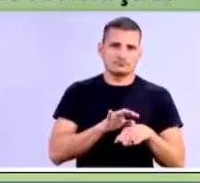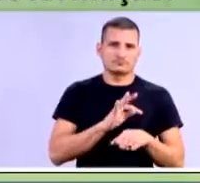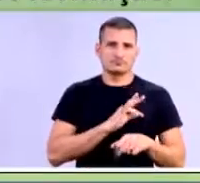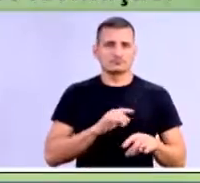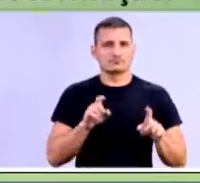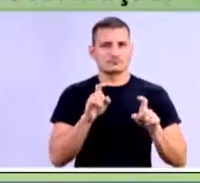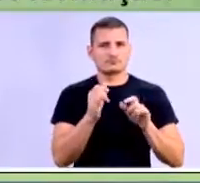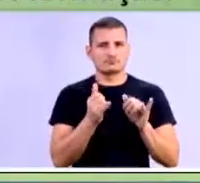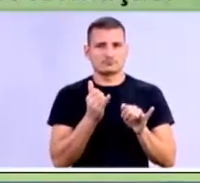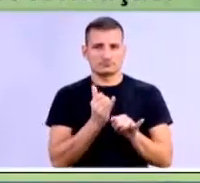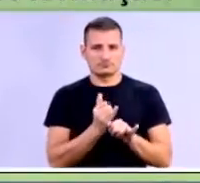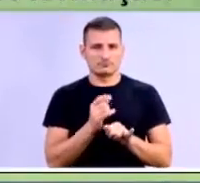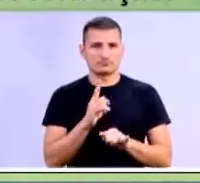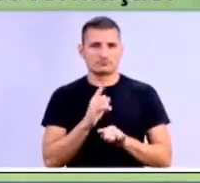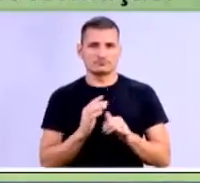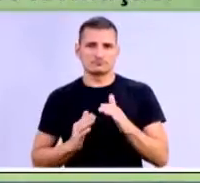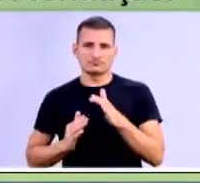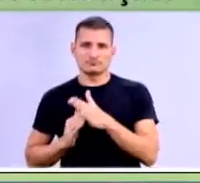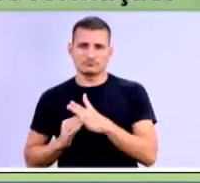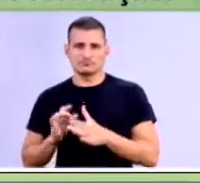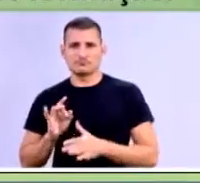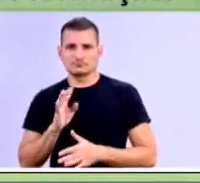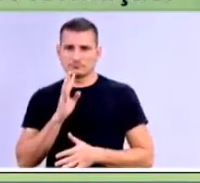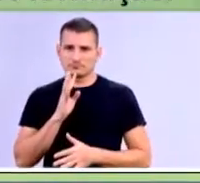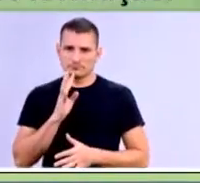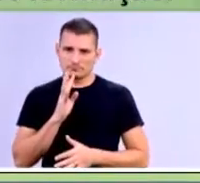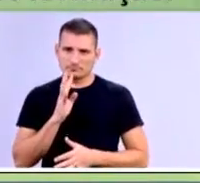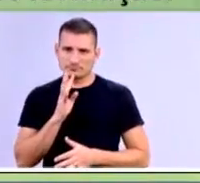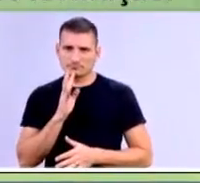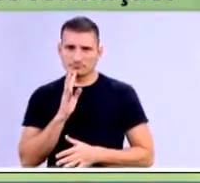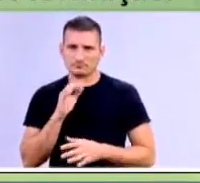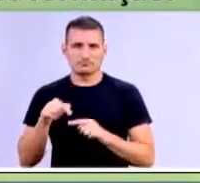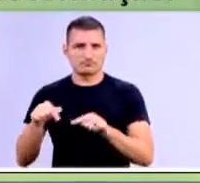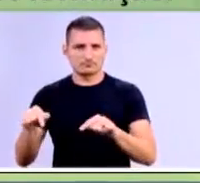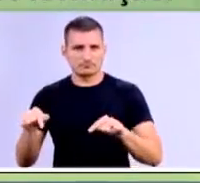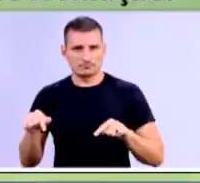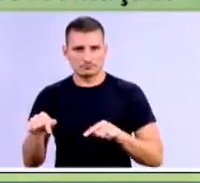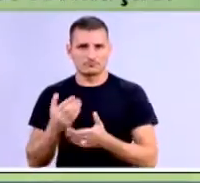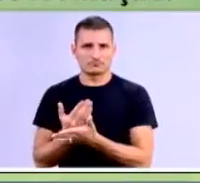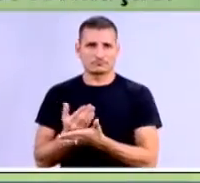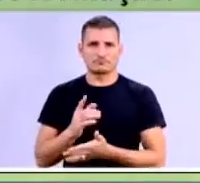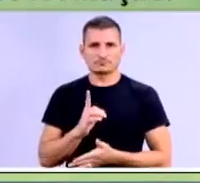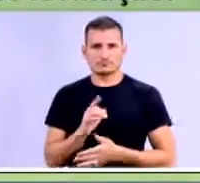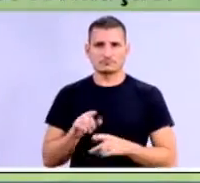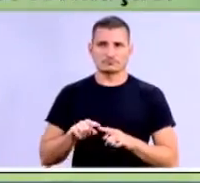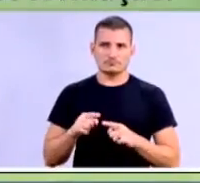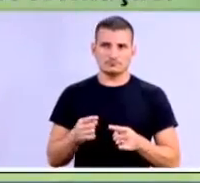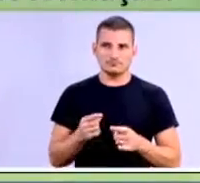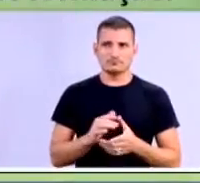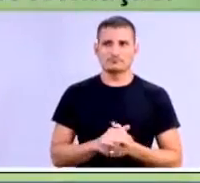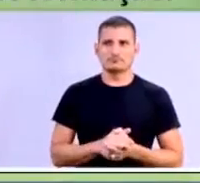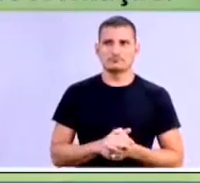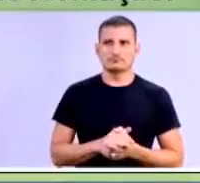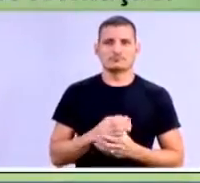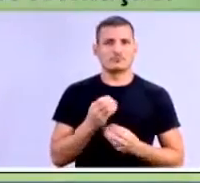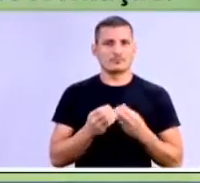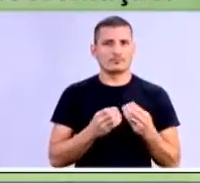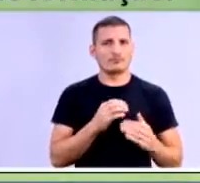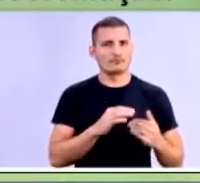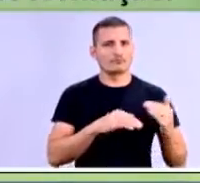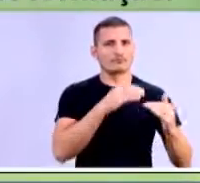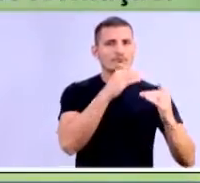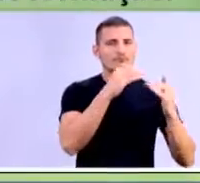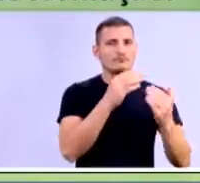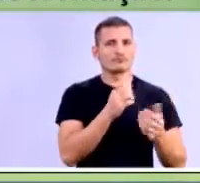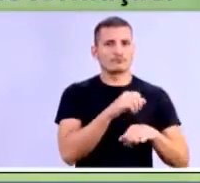para a internet não se limitar apenas aos conhecimentos adquiridos nas teleaulas, mas informar-se quanto às tendências de